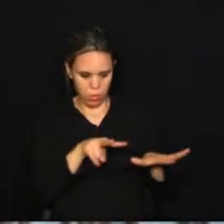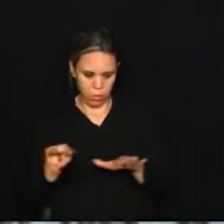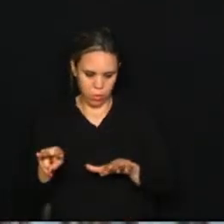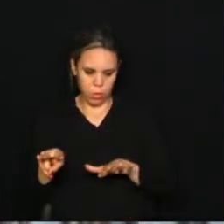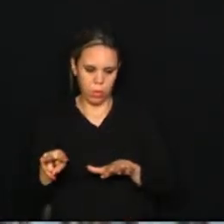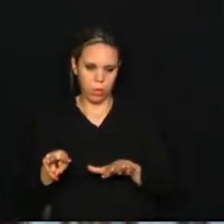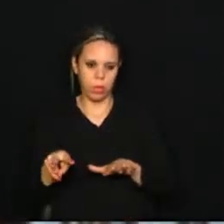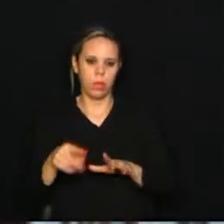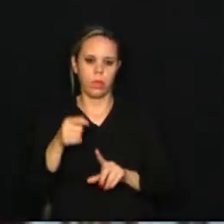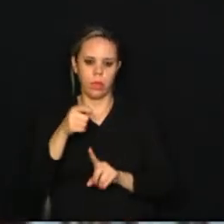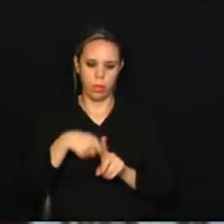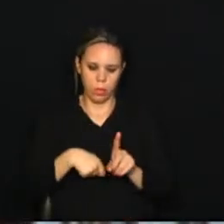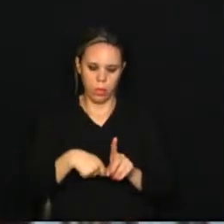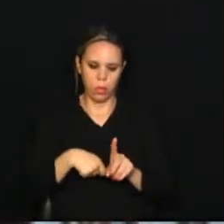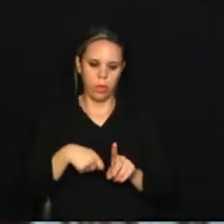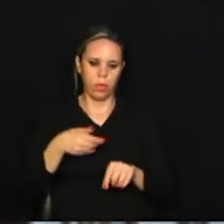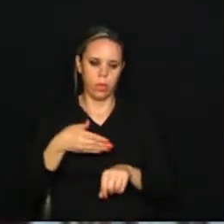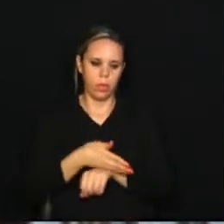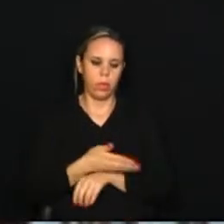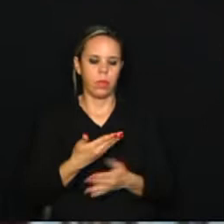semana só, né?